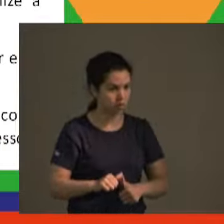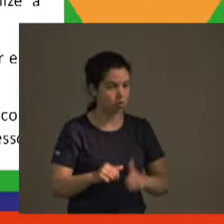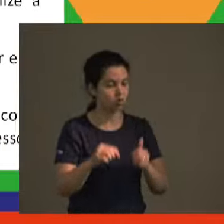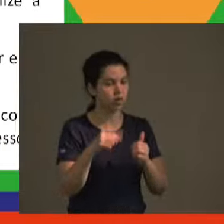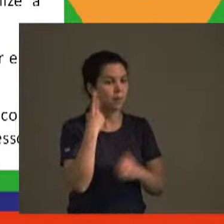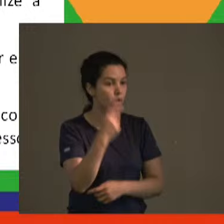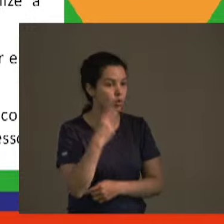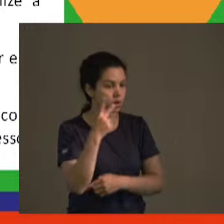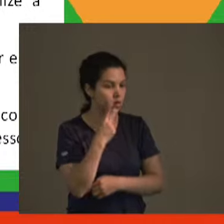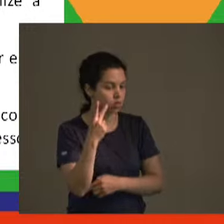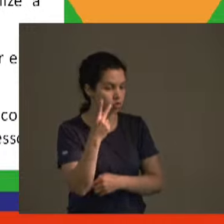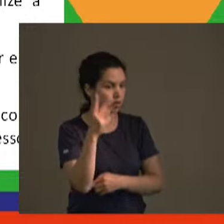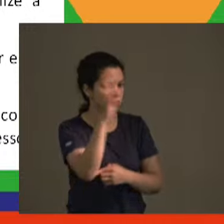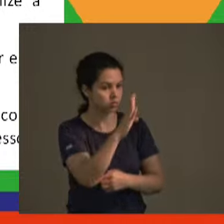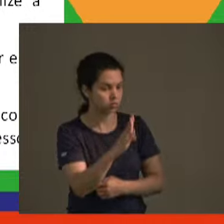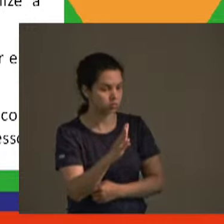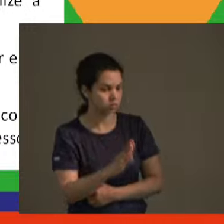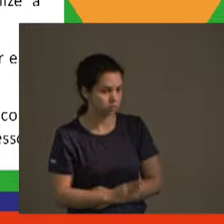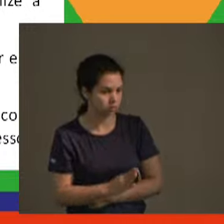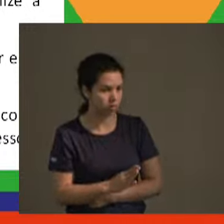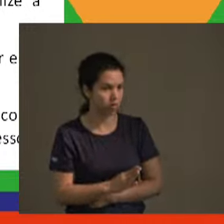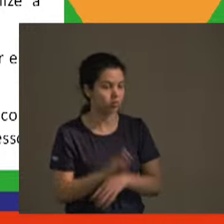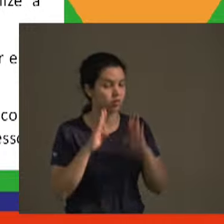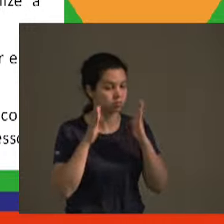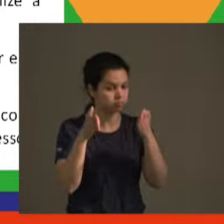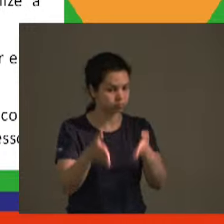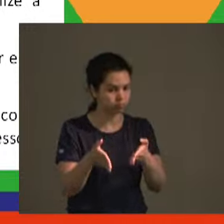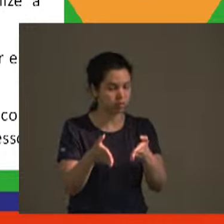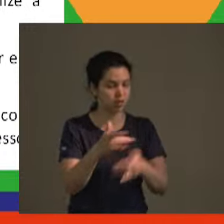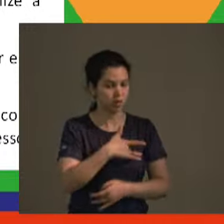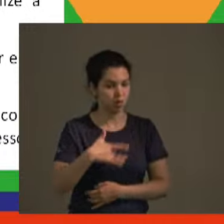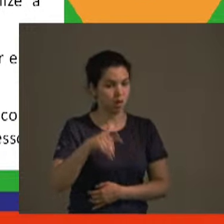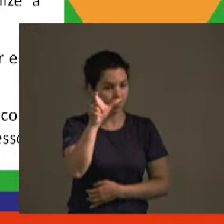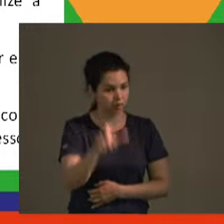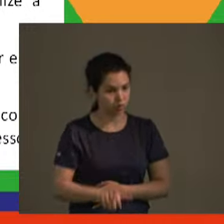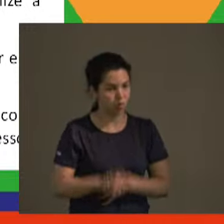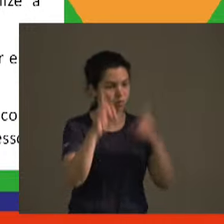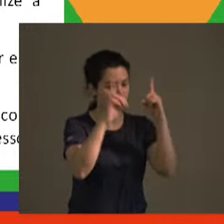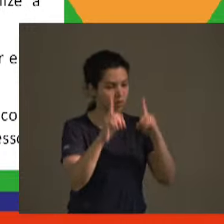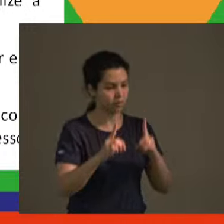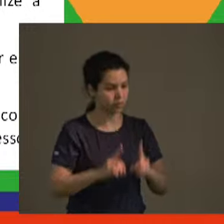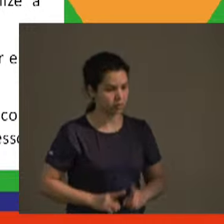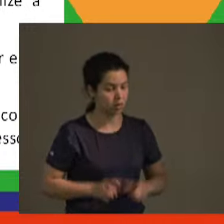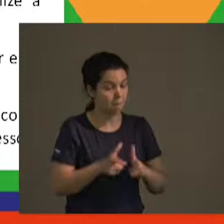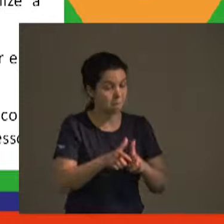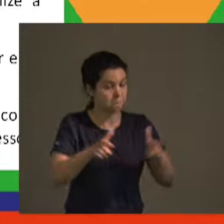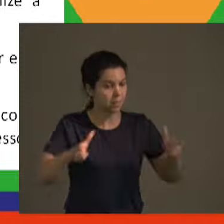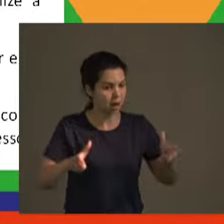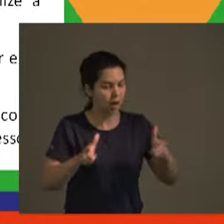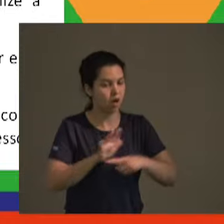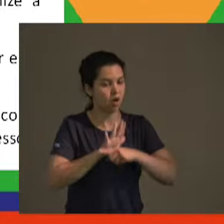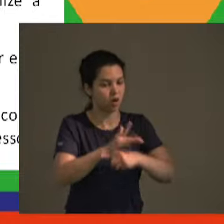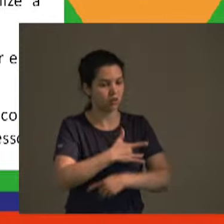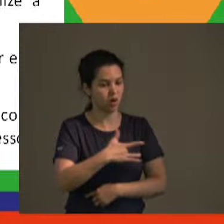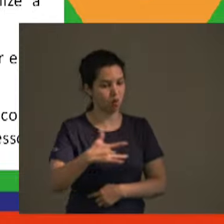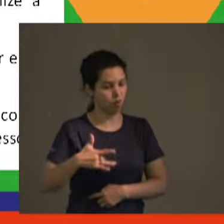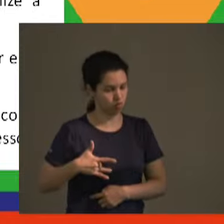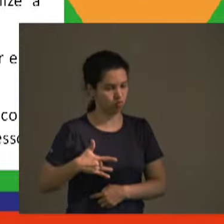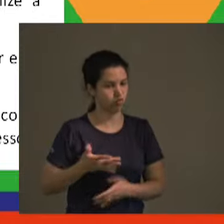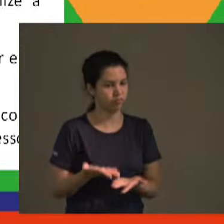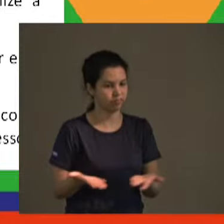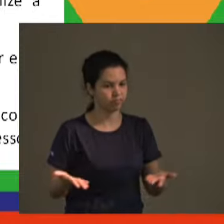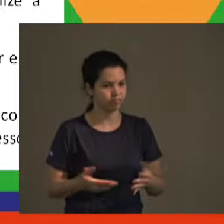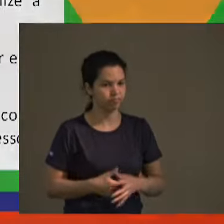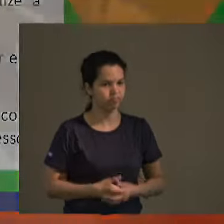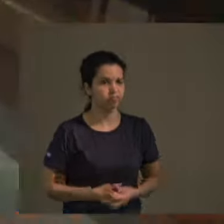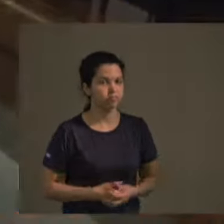Deficiência para atender melhor e de forma mais ampla as atuais necessidades em saúde do segmento.